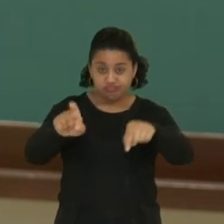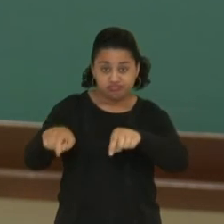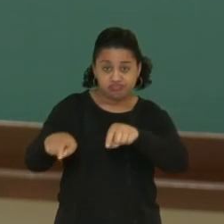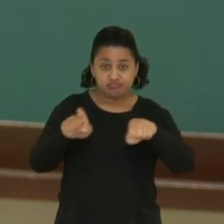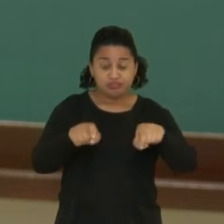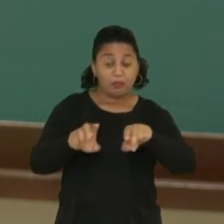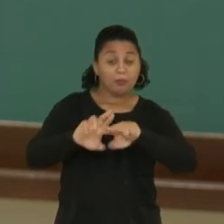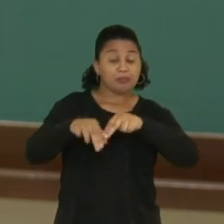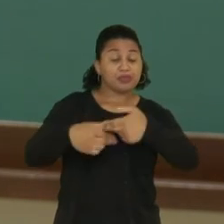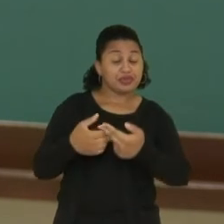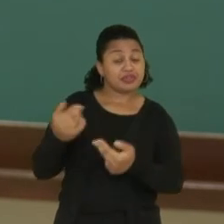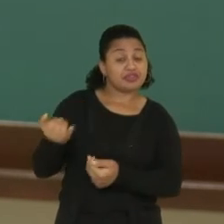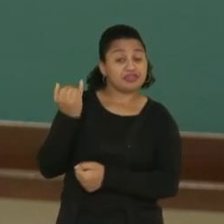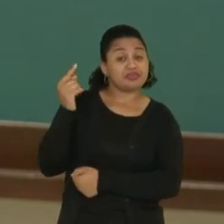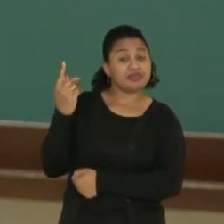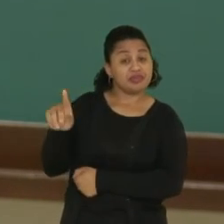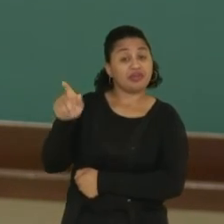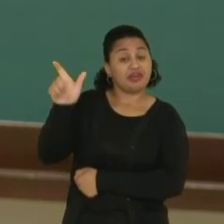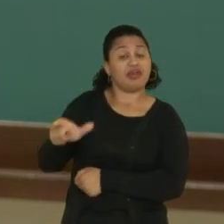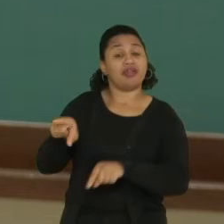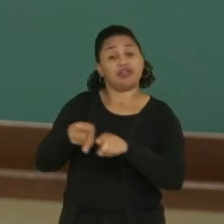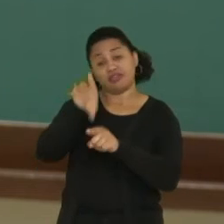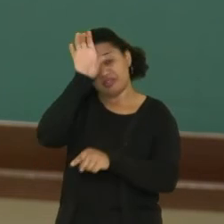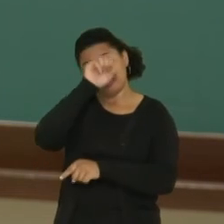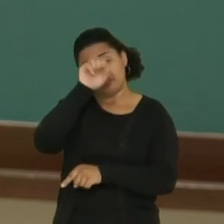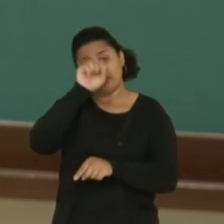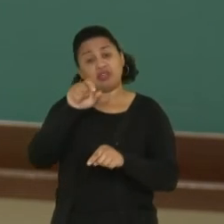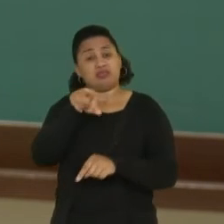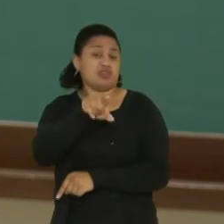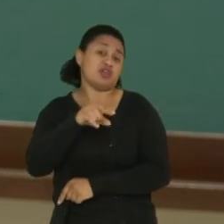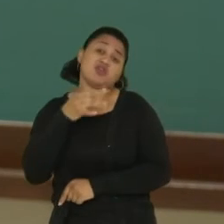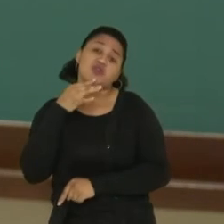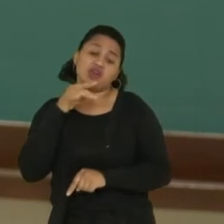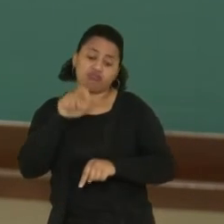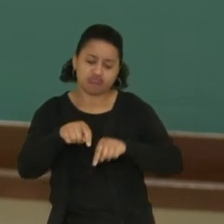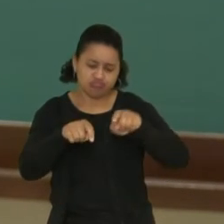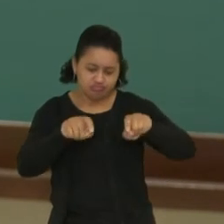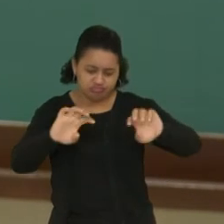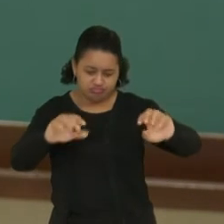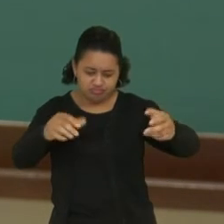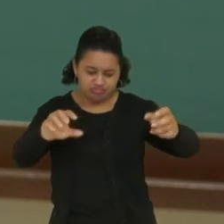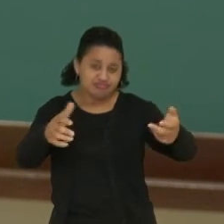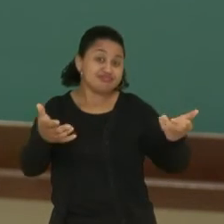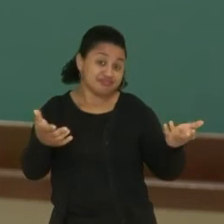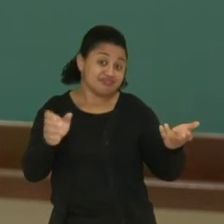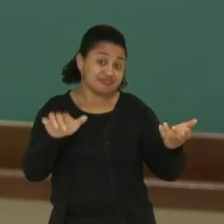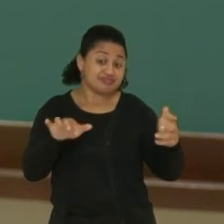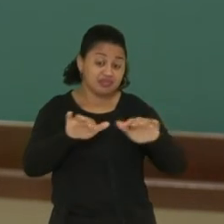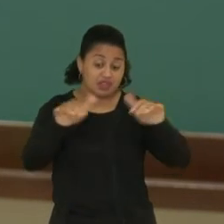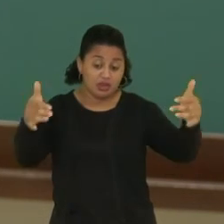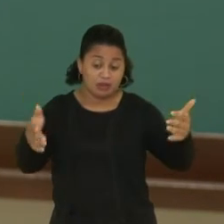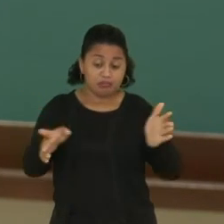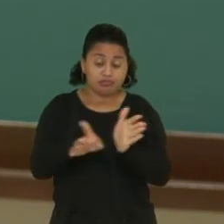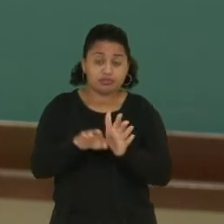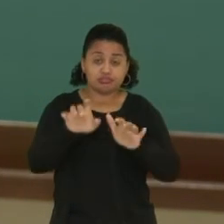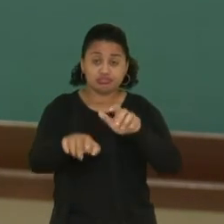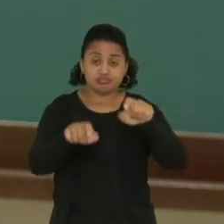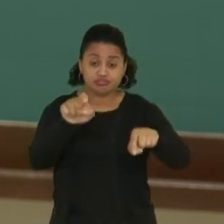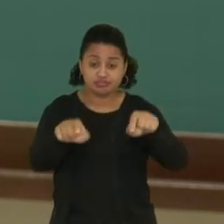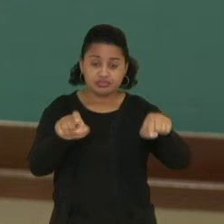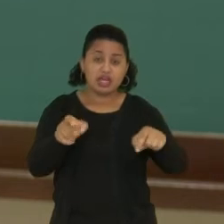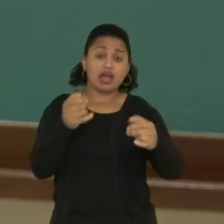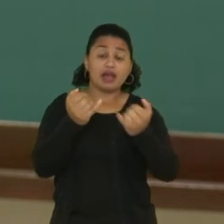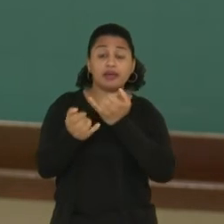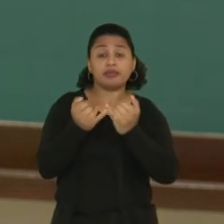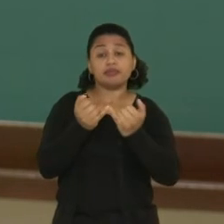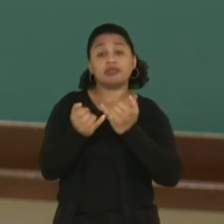aprender datilografia. Para você que não conhece uma máquina de escrever, como se diz, né? É muito